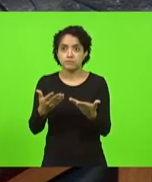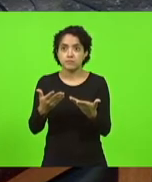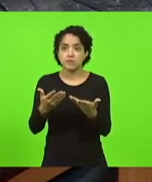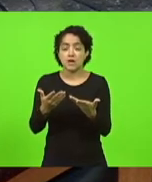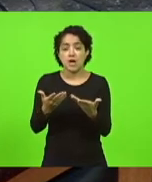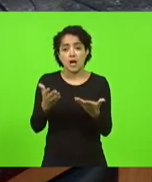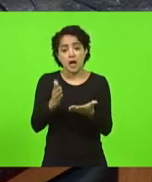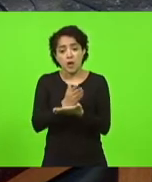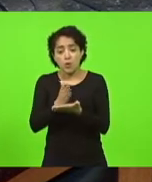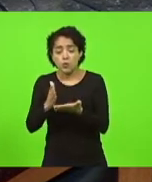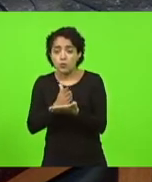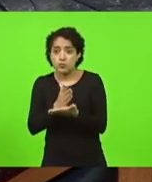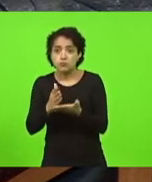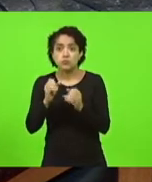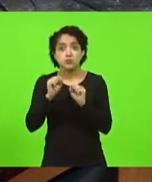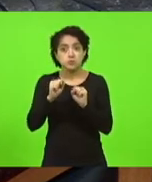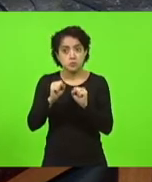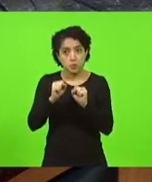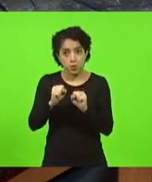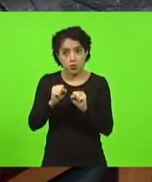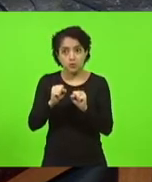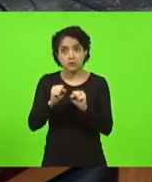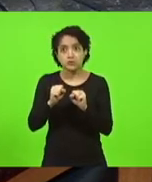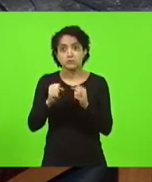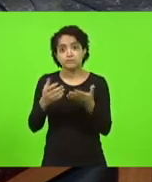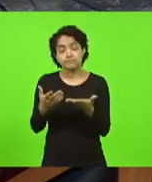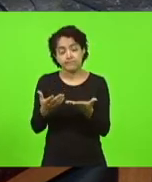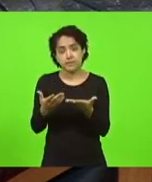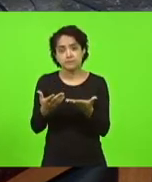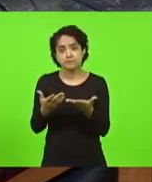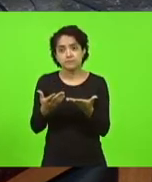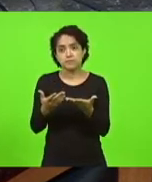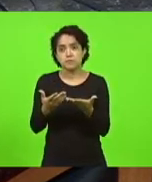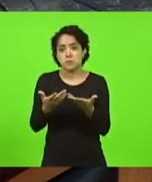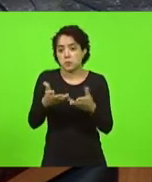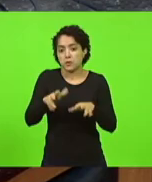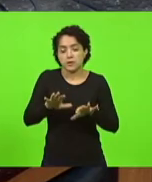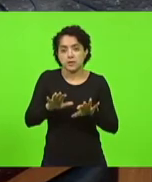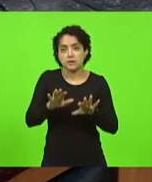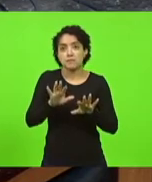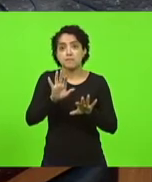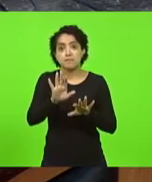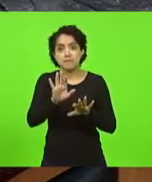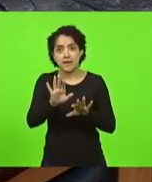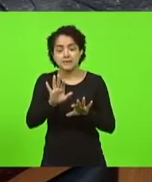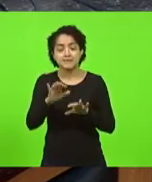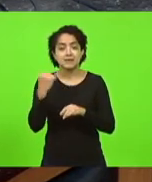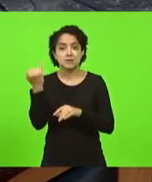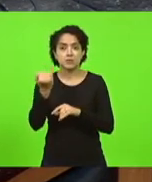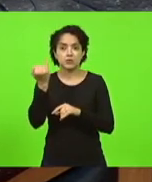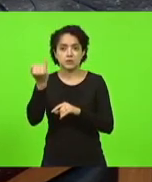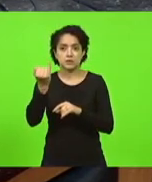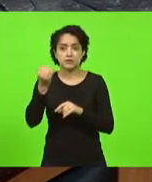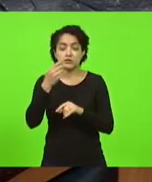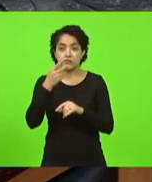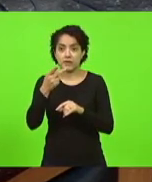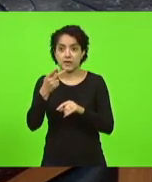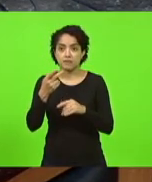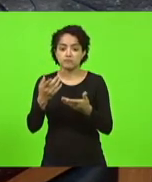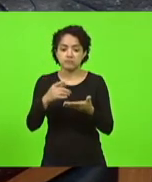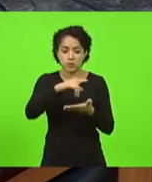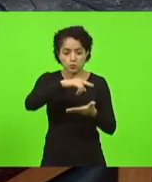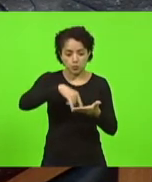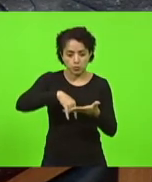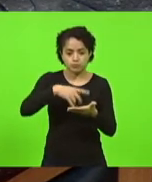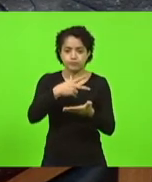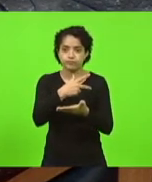a recusa que poucos podem e muitos correm risco. Li a citação muito importante que dizia: passaporte